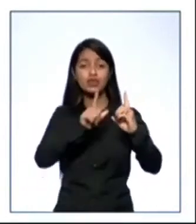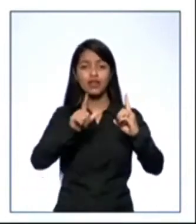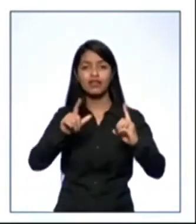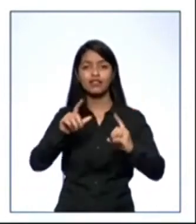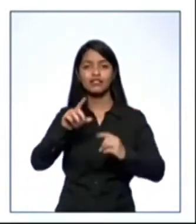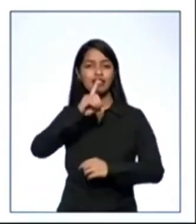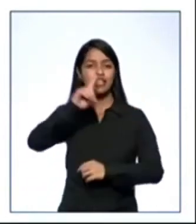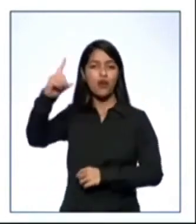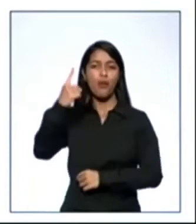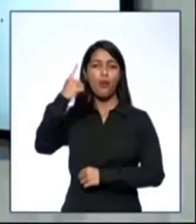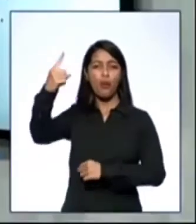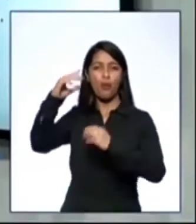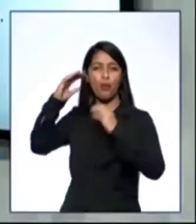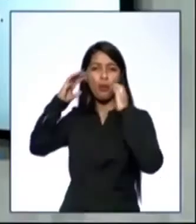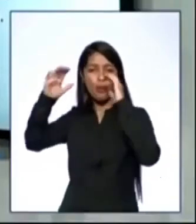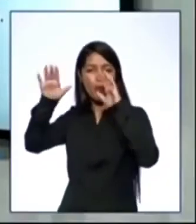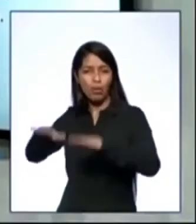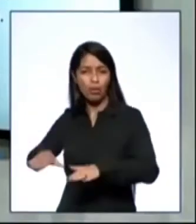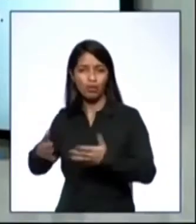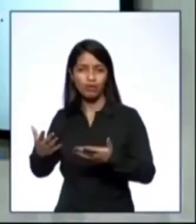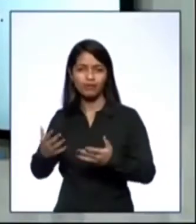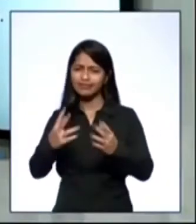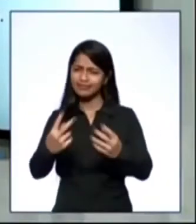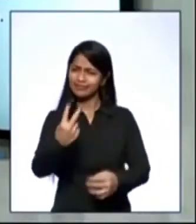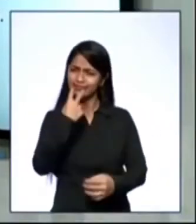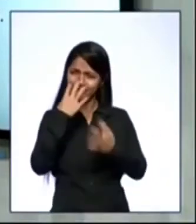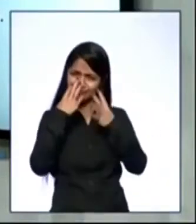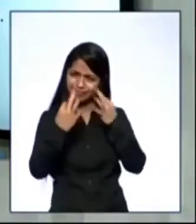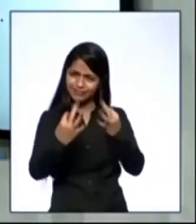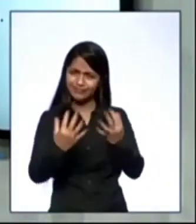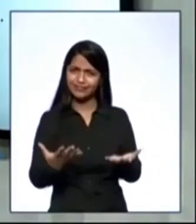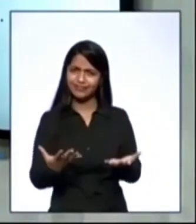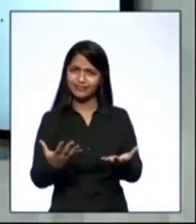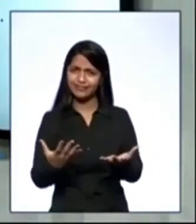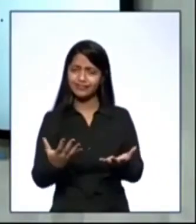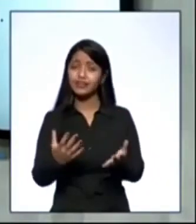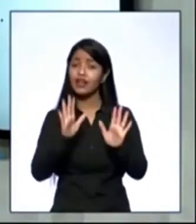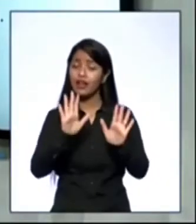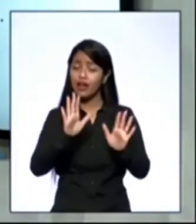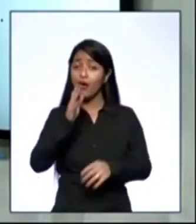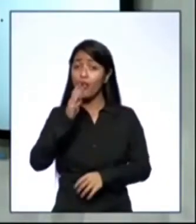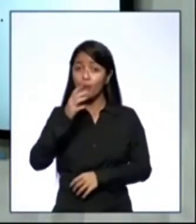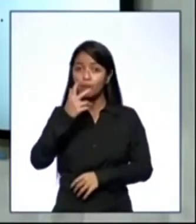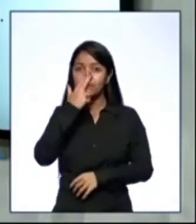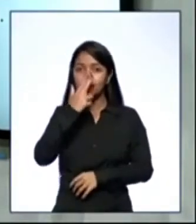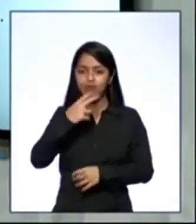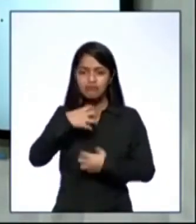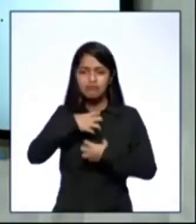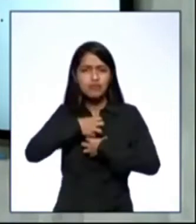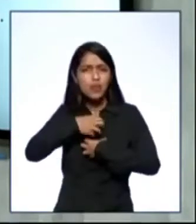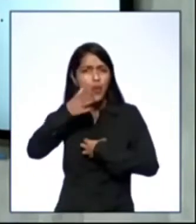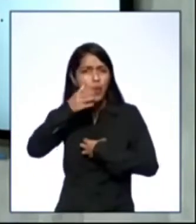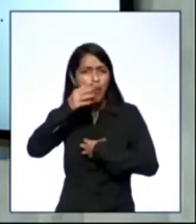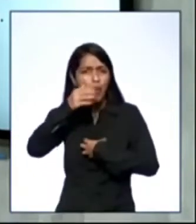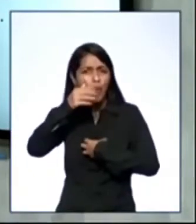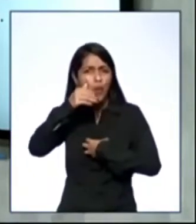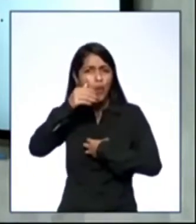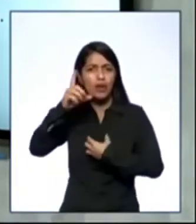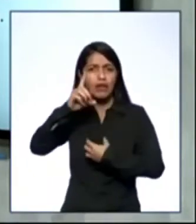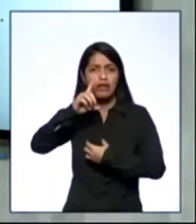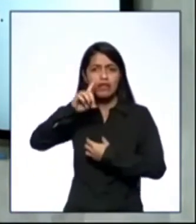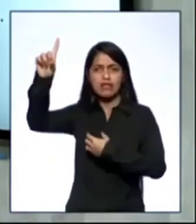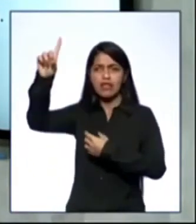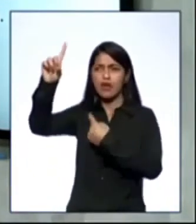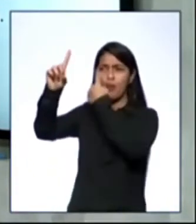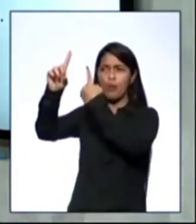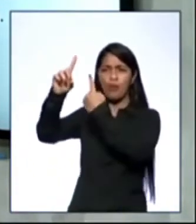Gente, olha pra mim agora e presta atenção no que eu vou te falar. Extremamente curioso o monoteísmo cristão antes de